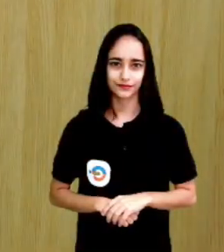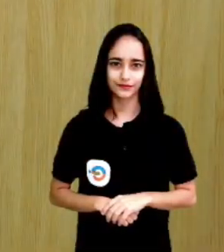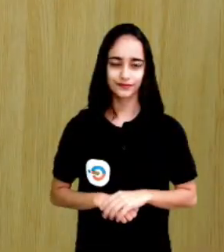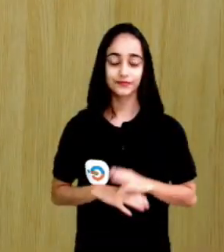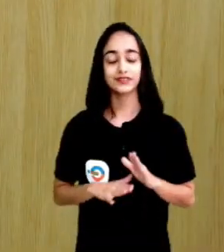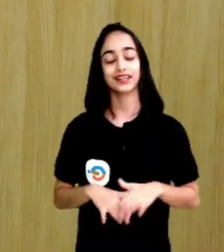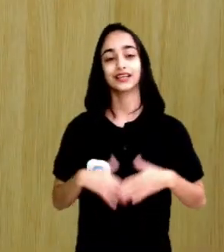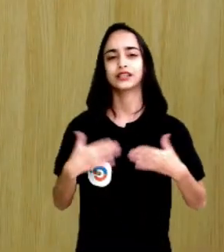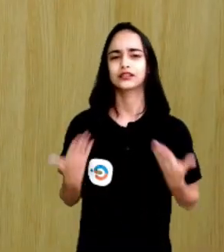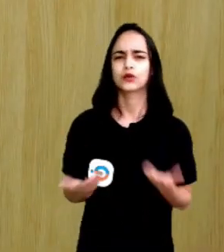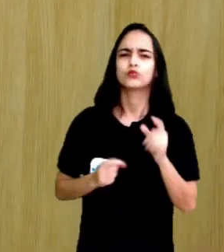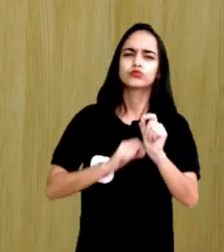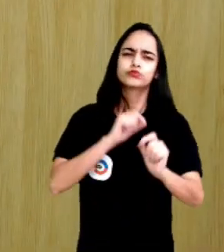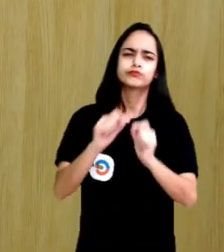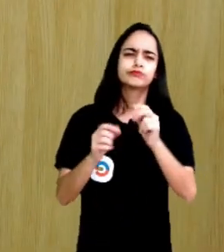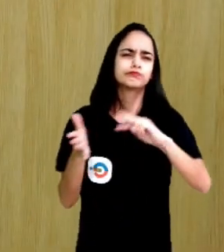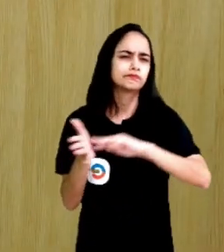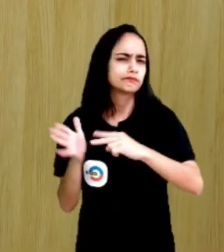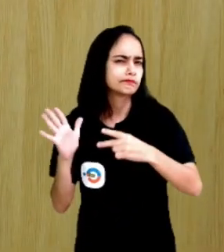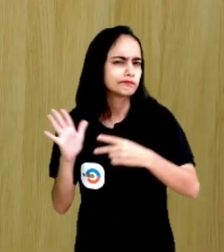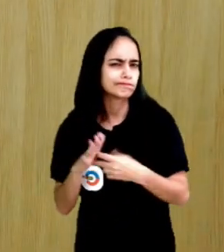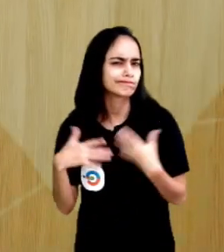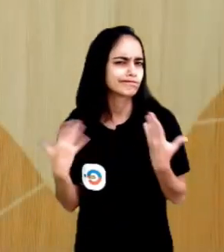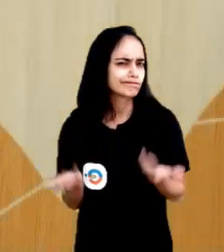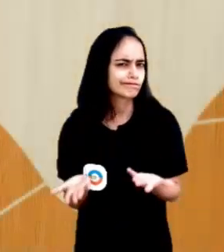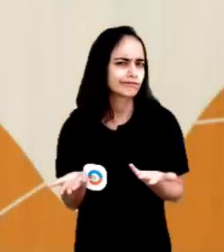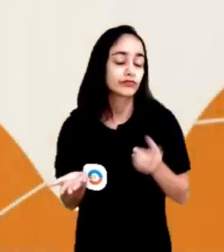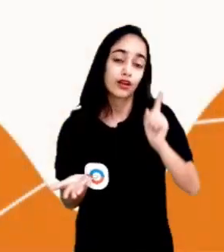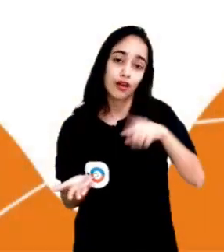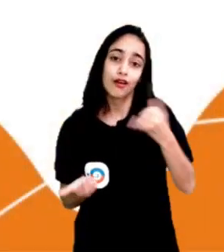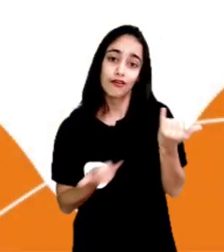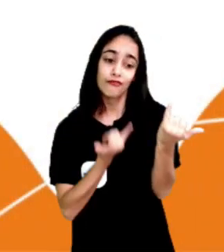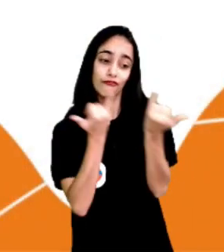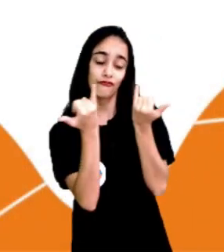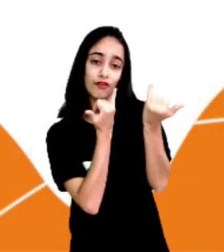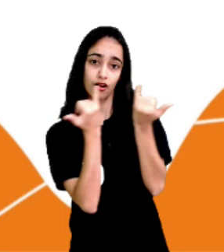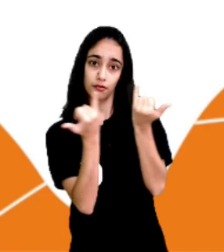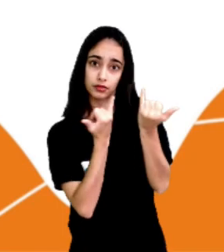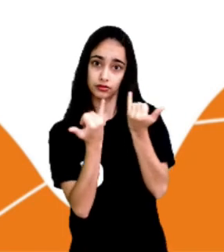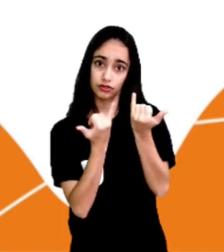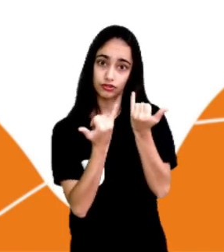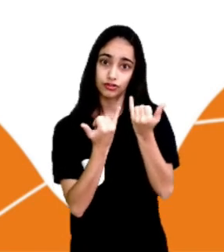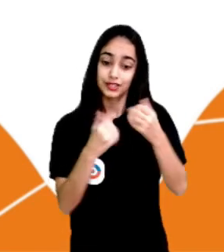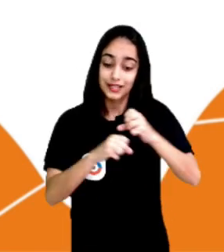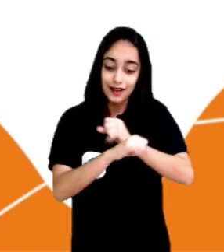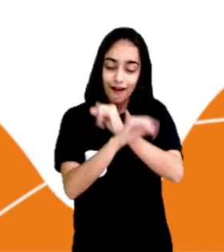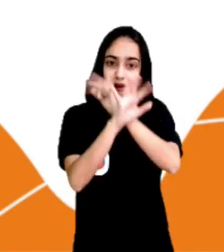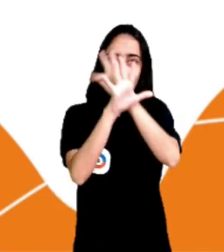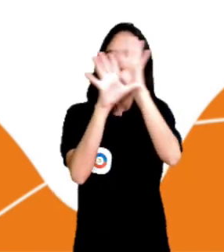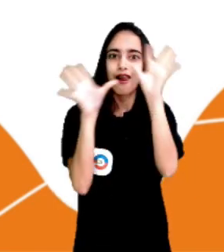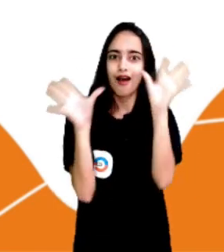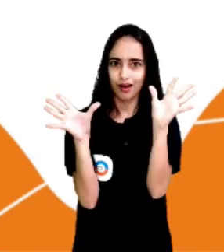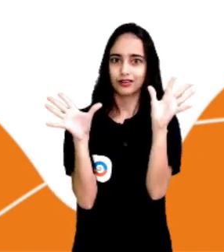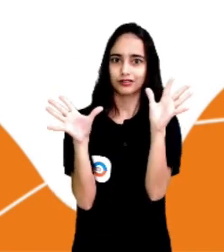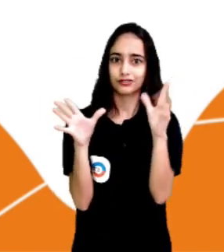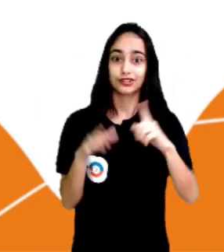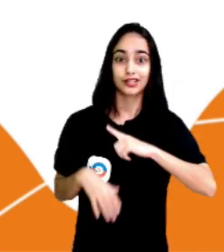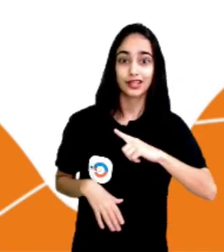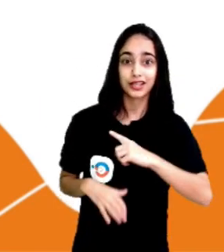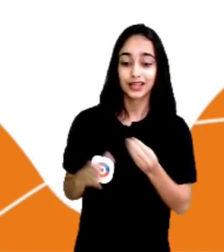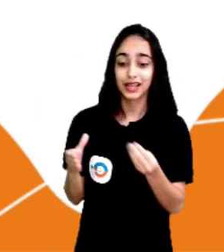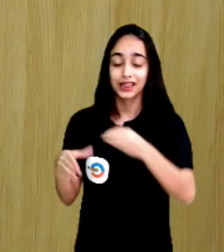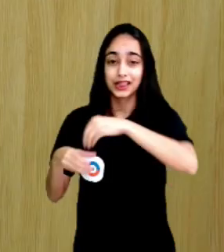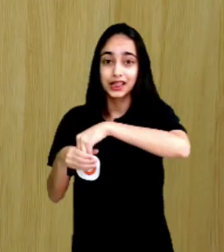Então o que são informações explícitas são aquelas informações que estão Claras que aparecem na